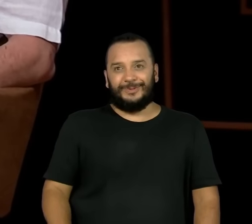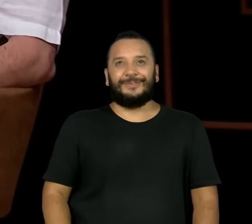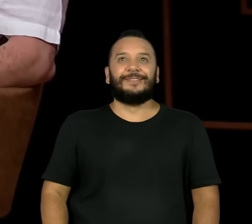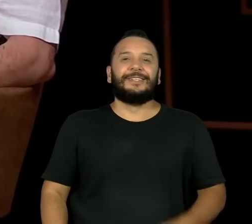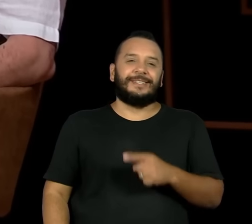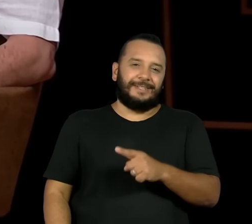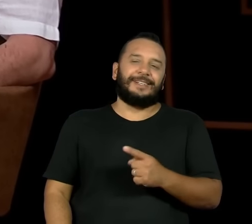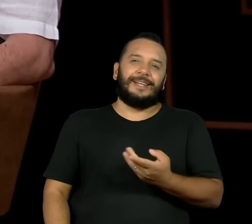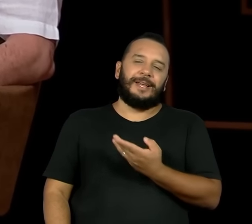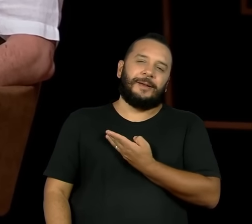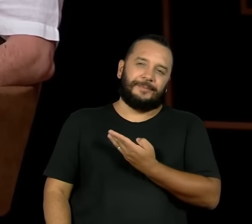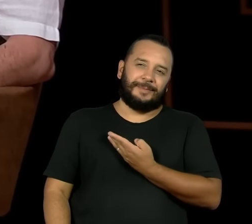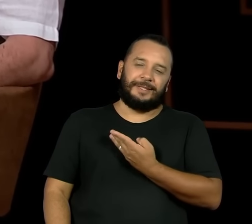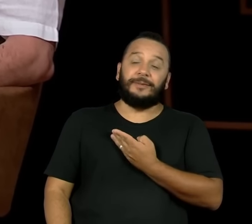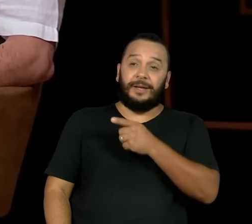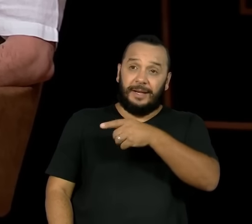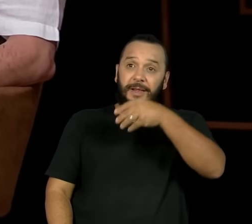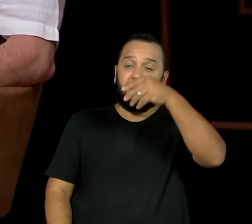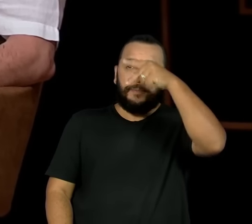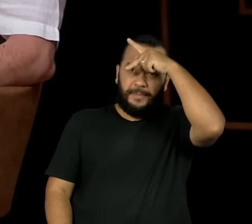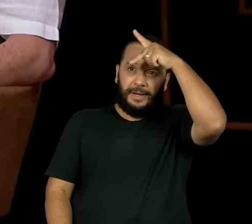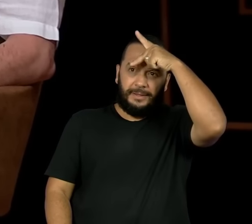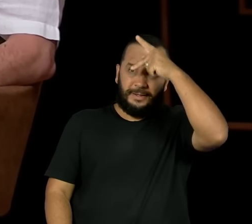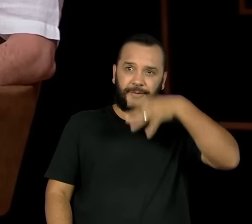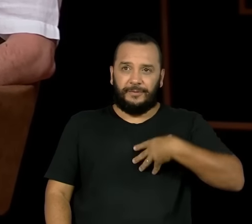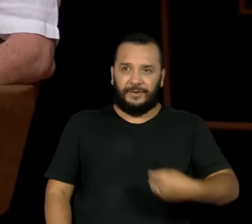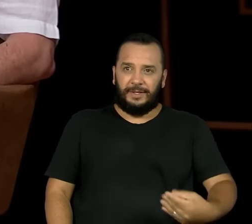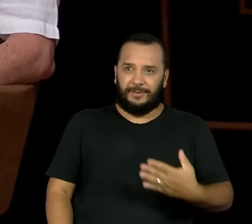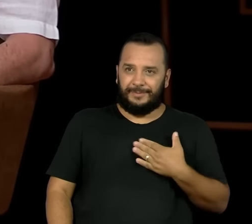meu compadre ele é padrinho do meu filho Hum